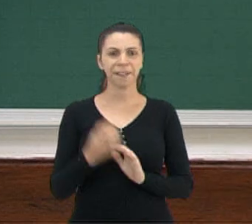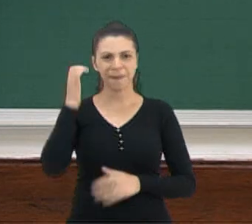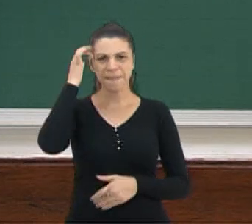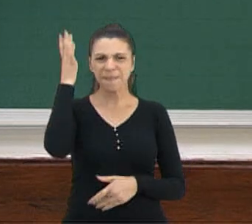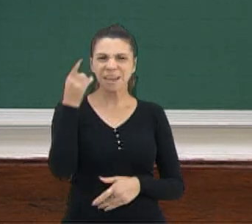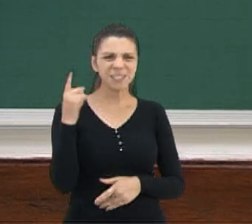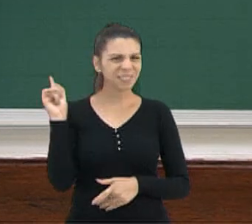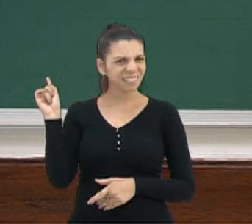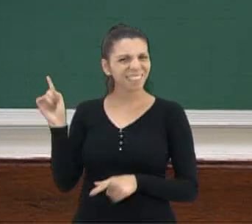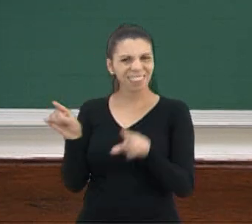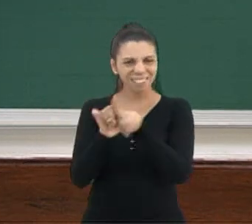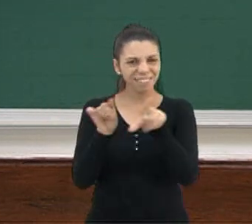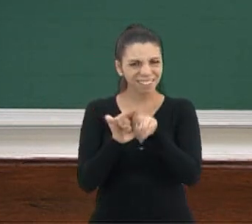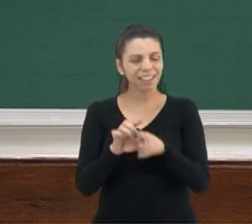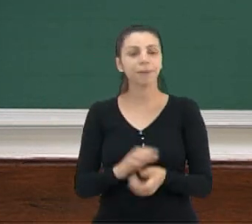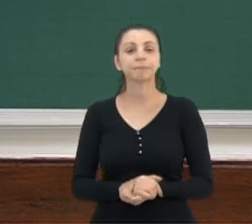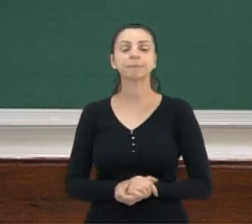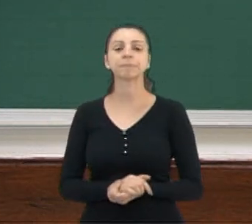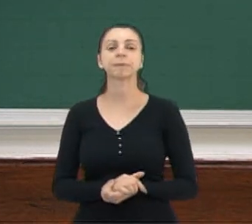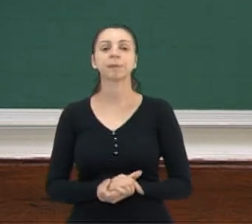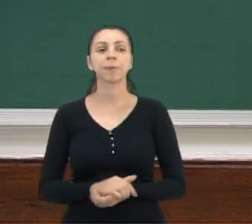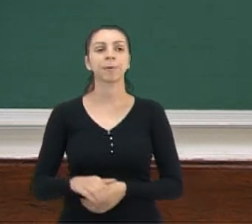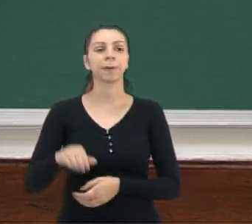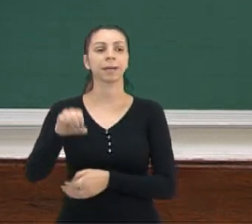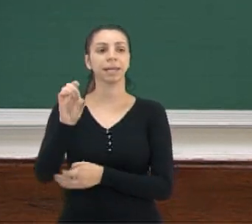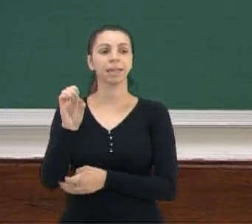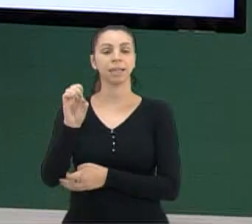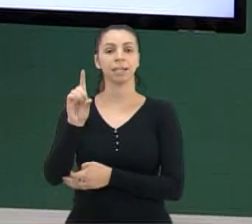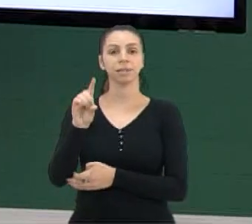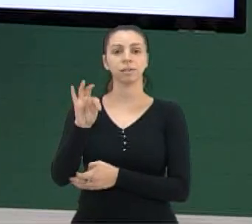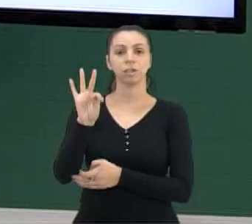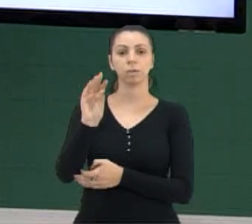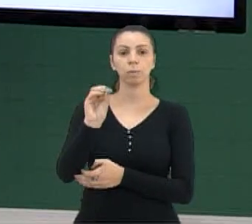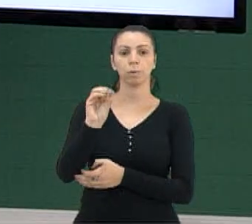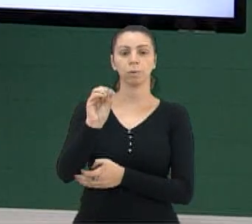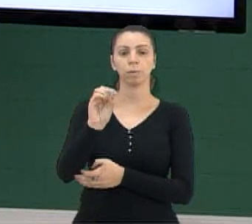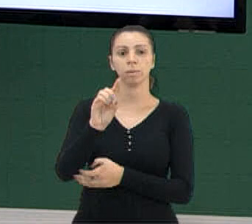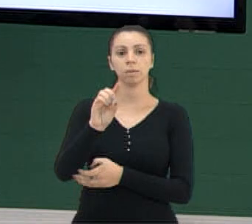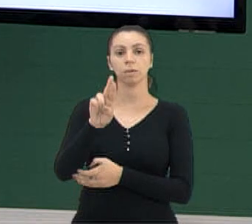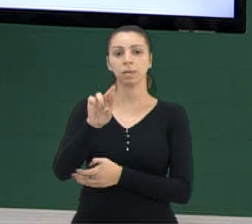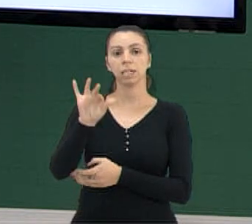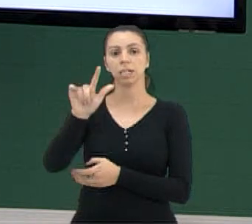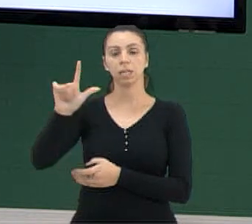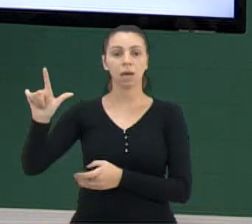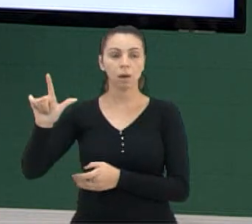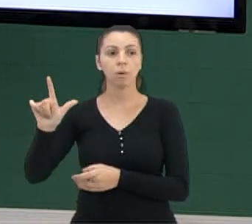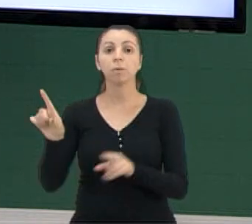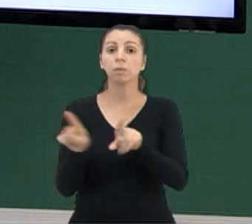Fácil essa também, né? Então, o editorial, ele também pode ser chamado de,